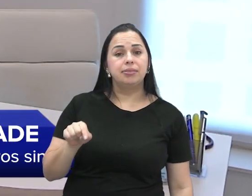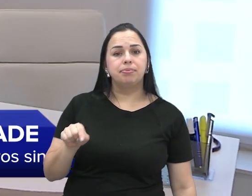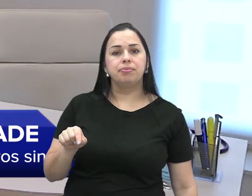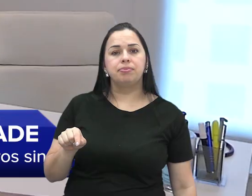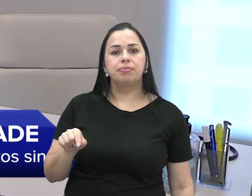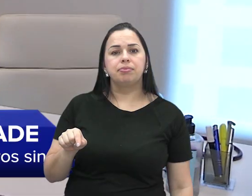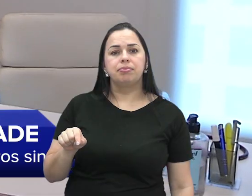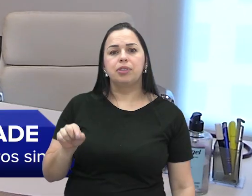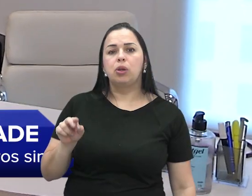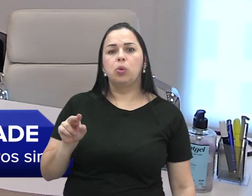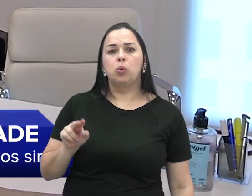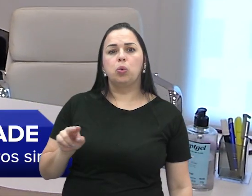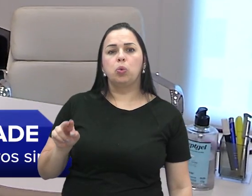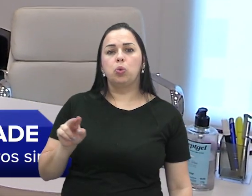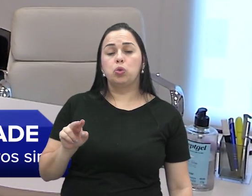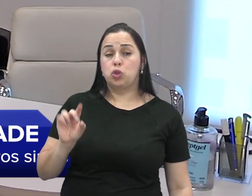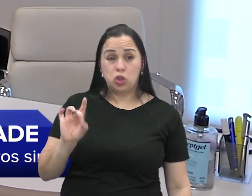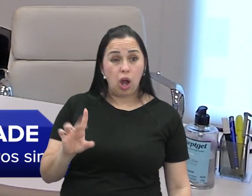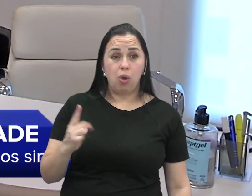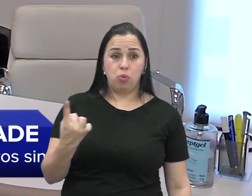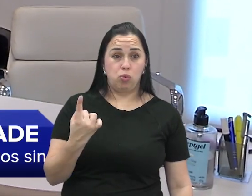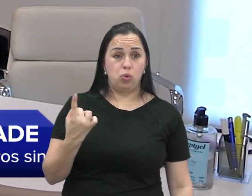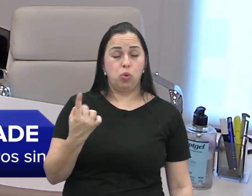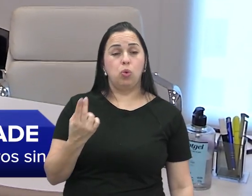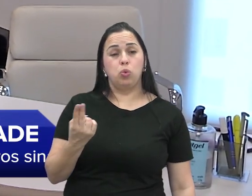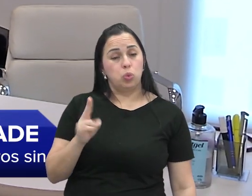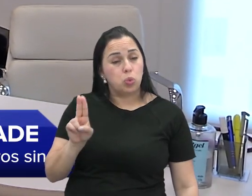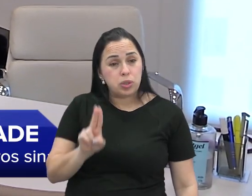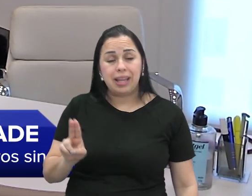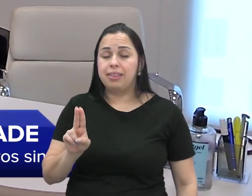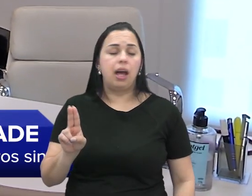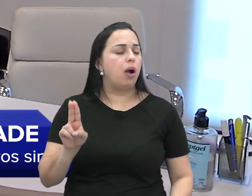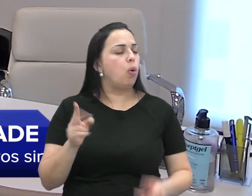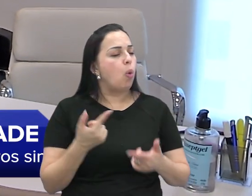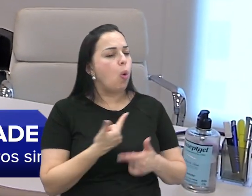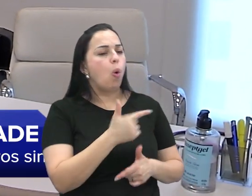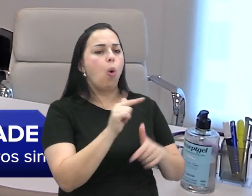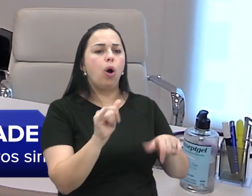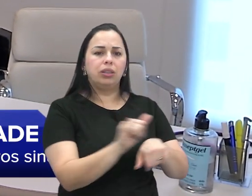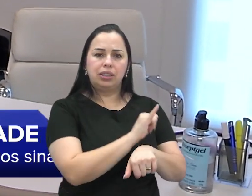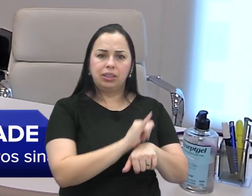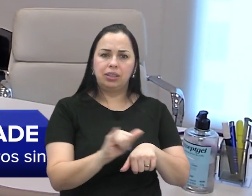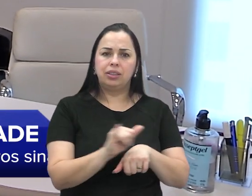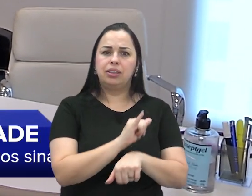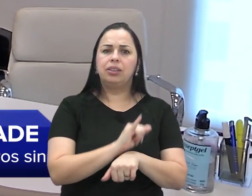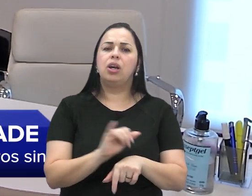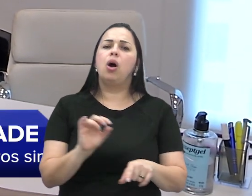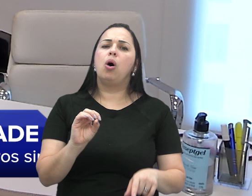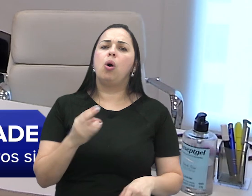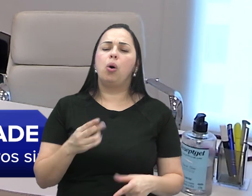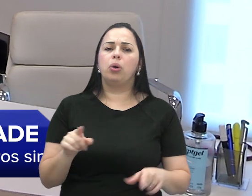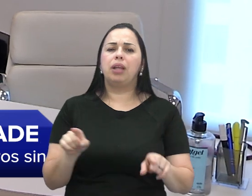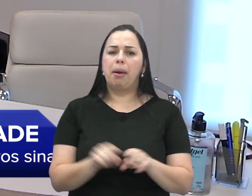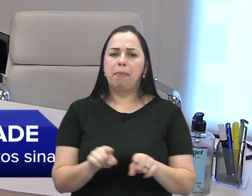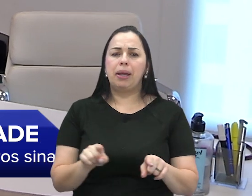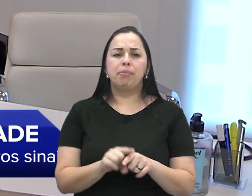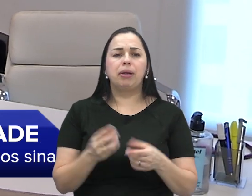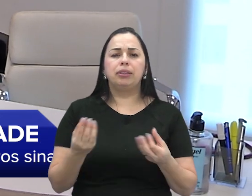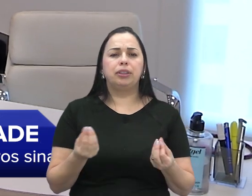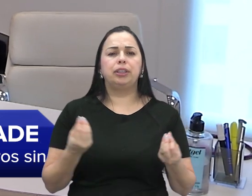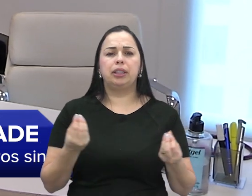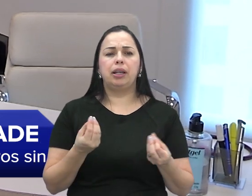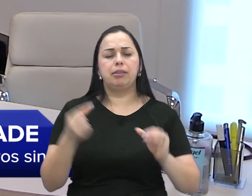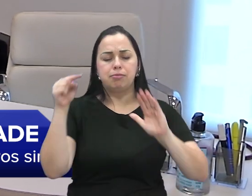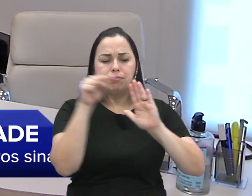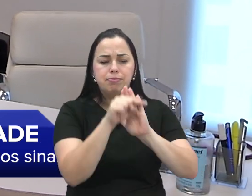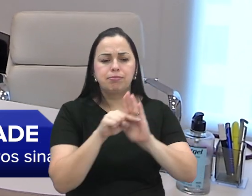não seria utilizado de uma forma isolada, ele pode ser usado em conjunto com outras medidas antropométricas, ou até a gente pode lançar mão